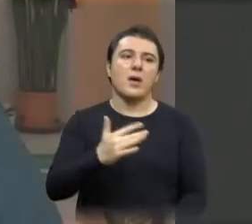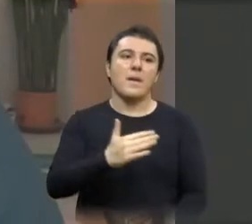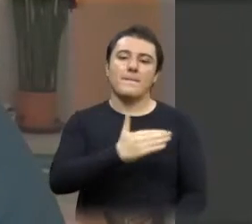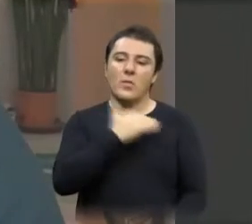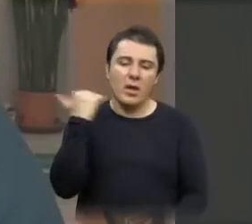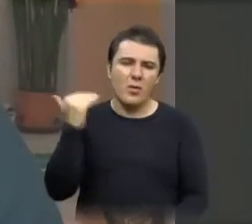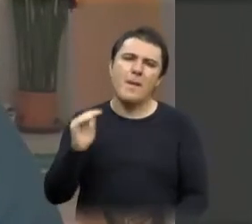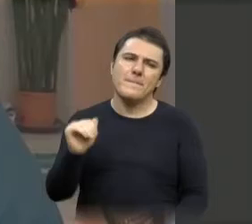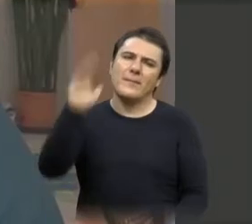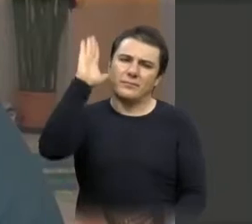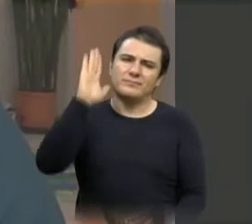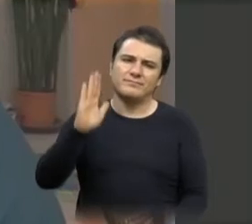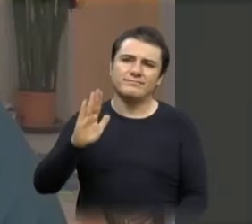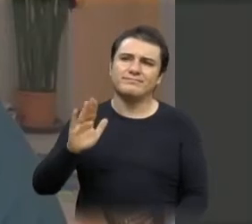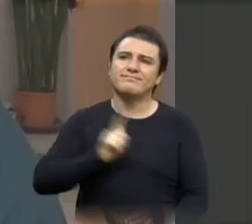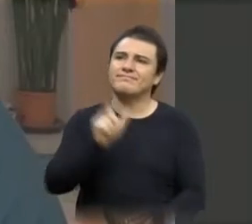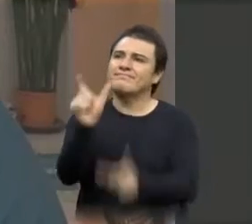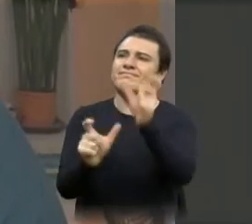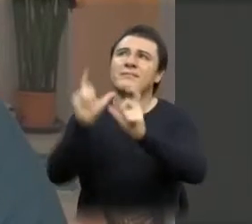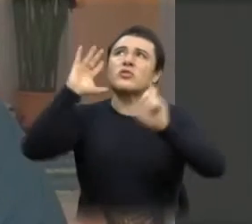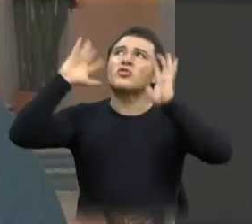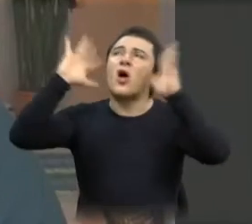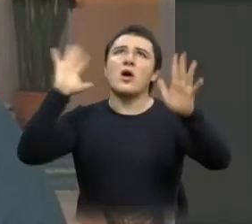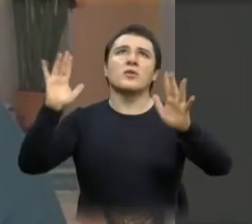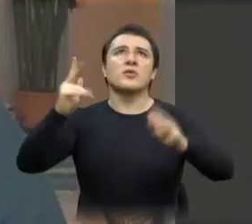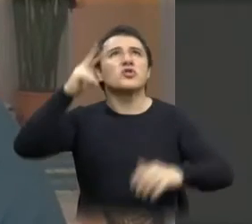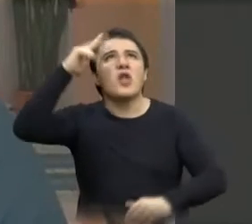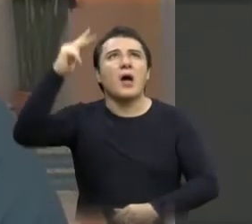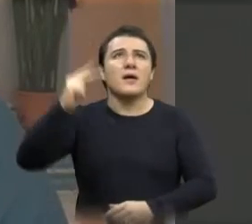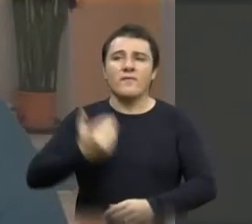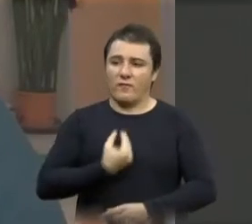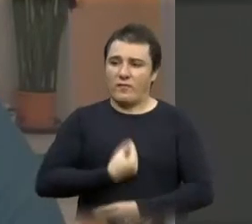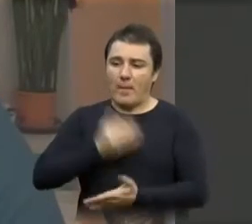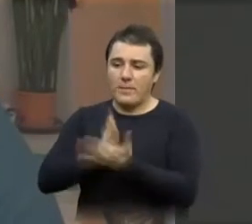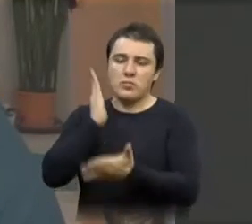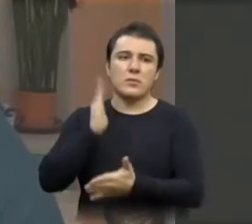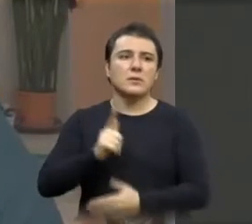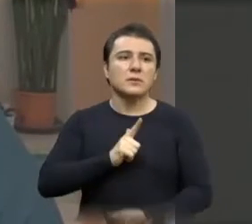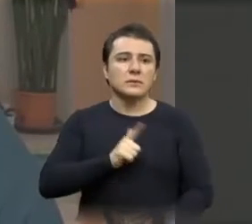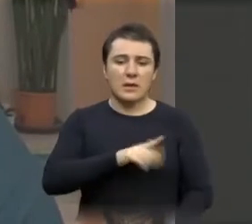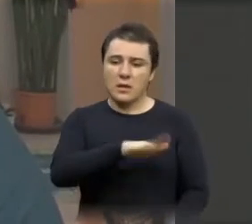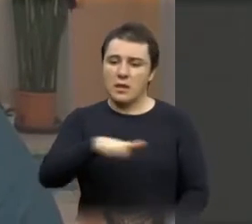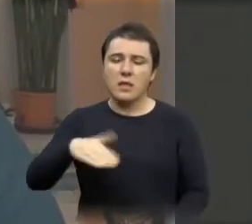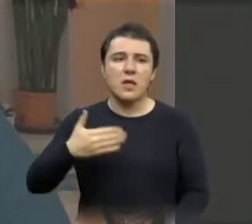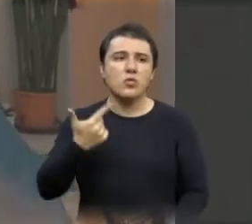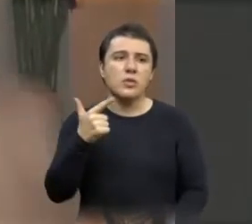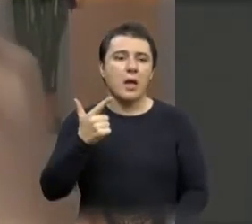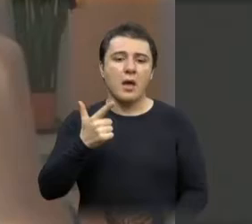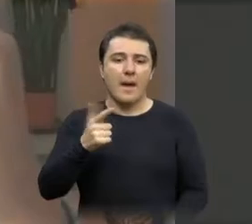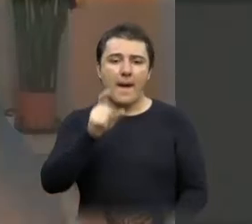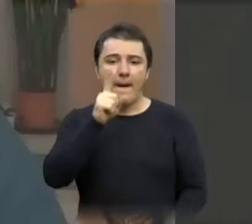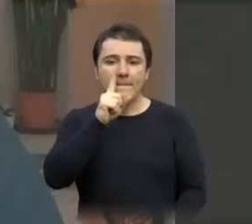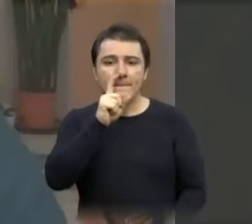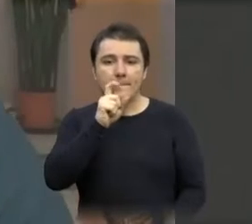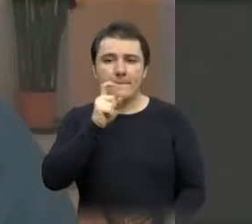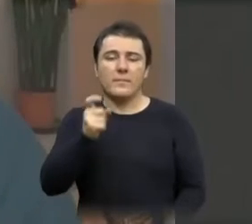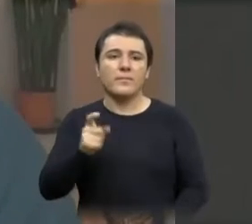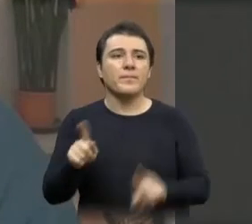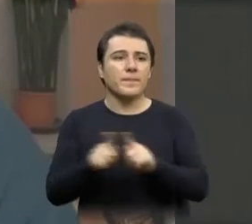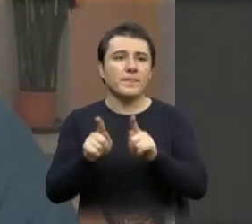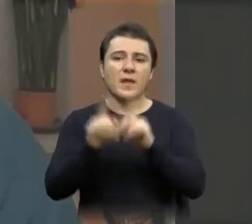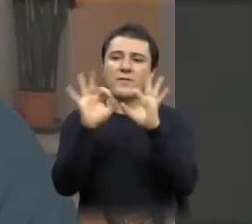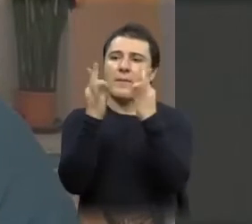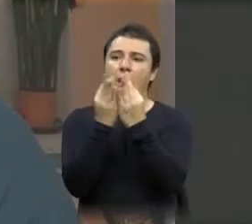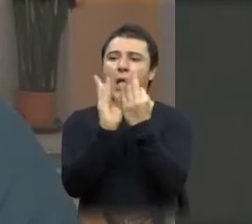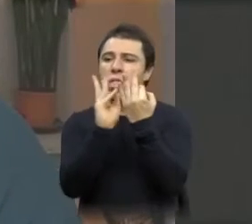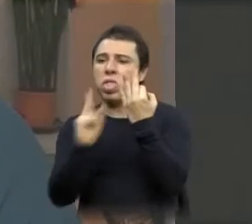desse número, de sonhos, de histórias que foram interrompidas. São crianças órfãs, são famílias que perdem seus